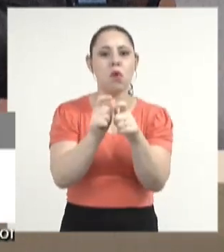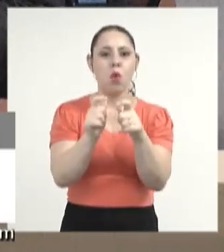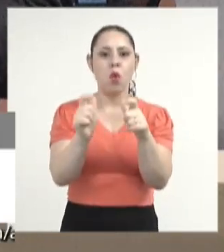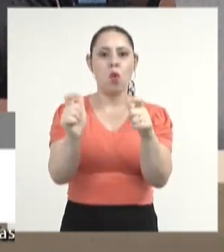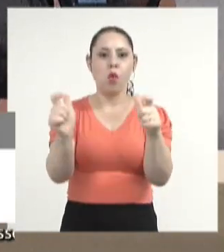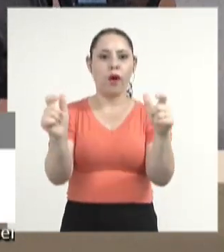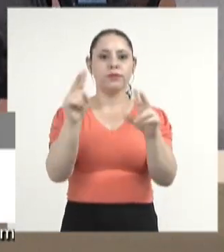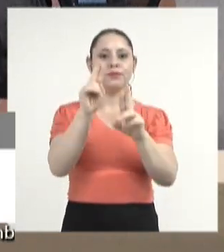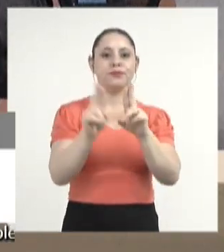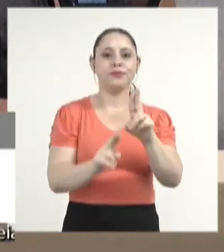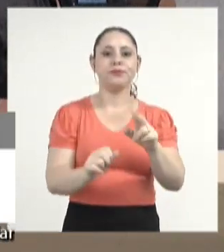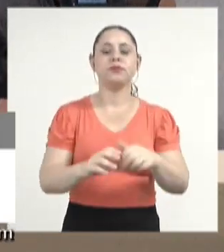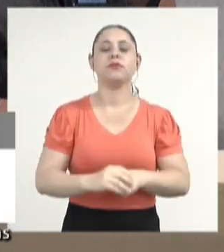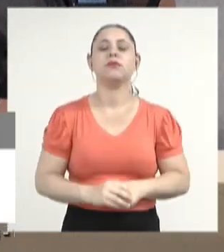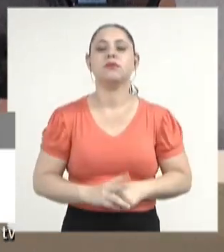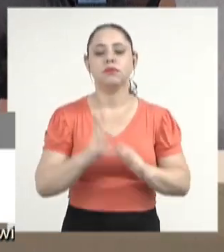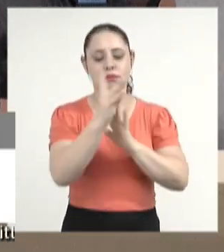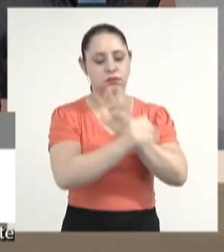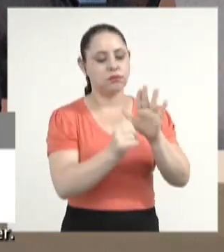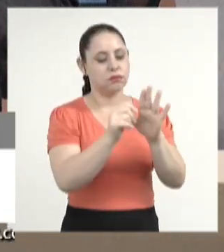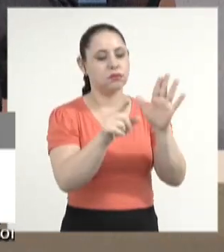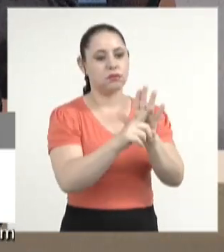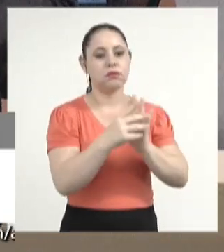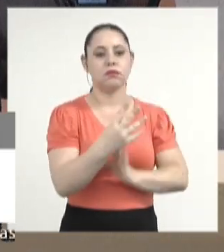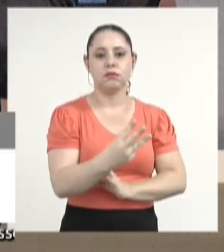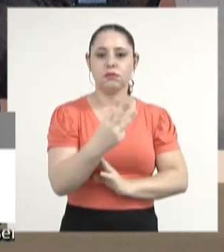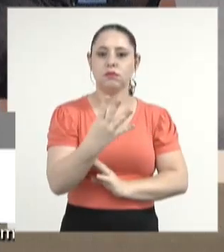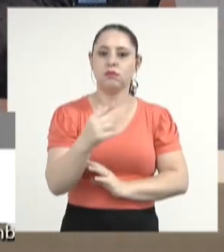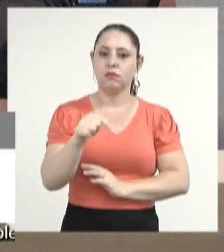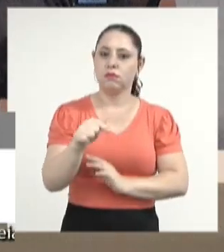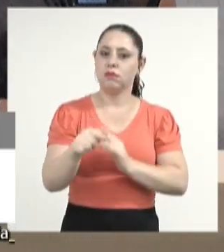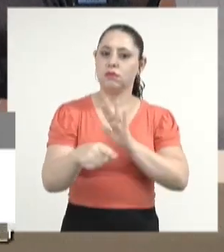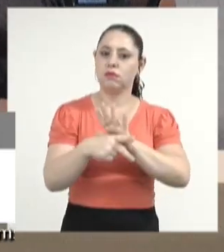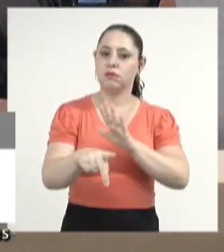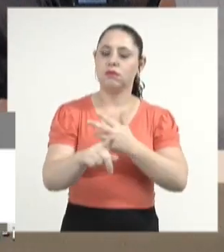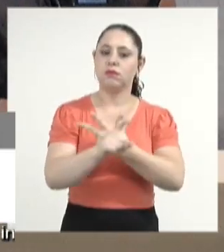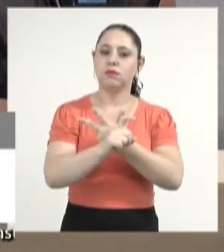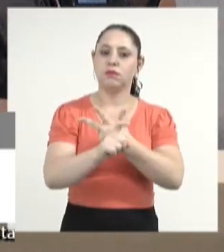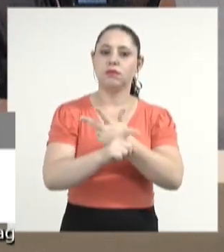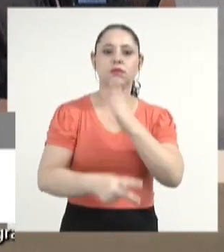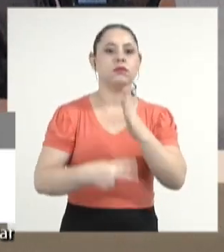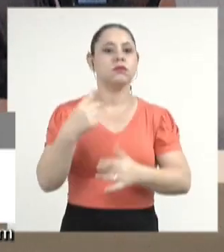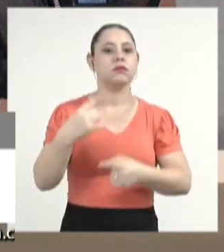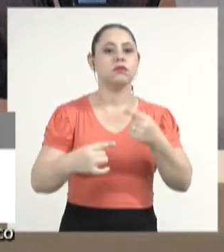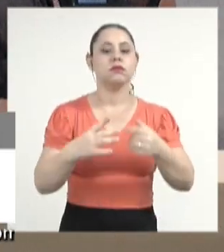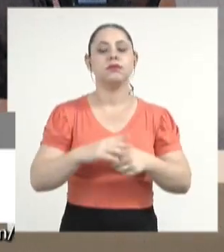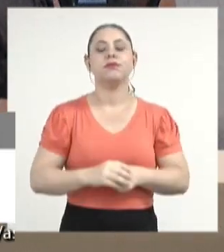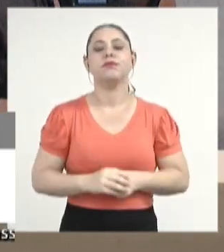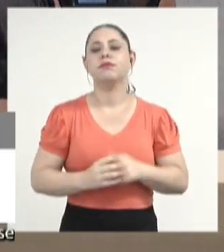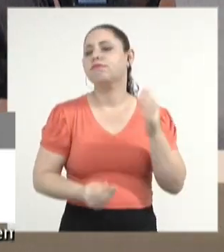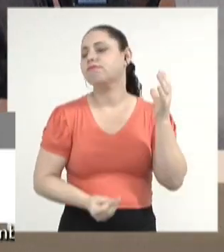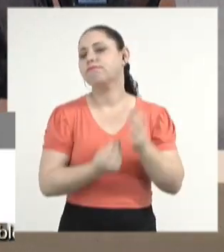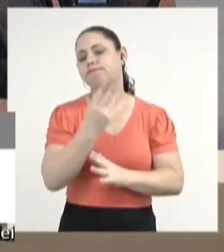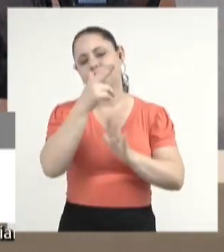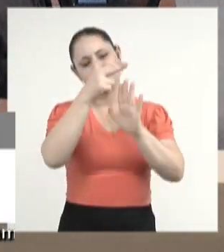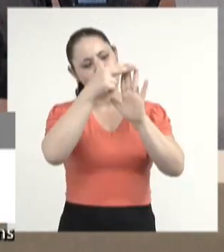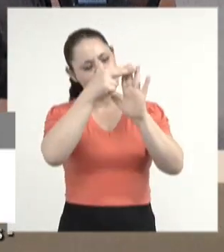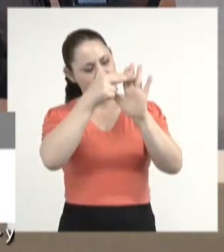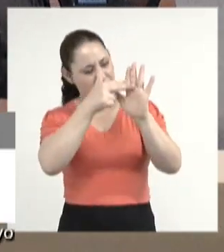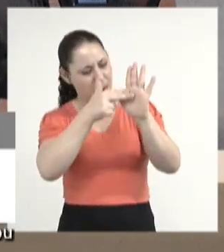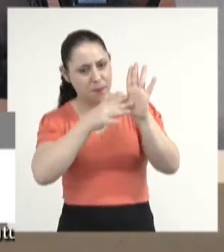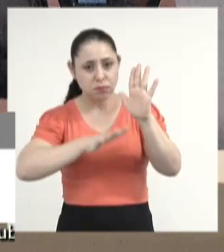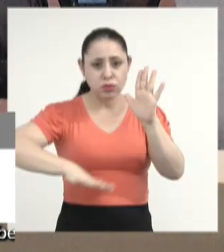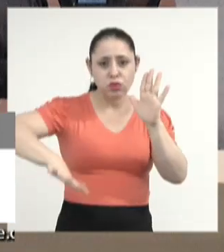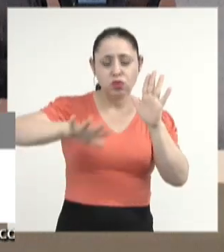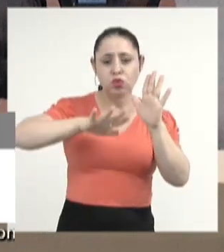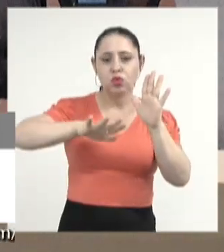crescimento da universidade. Bom, o projeto de lei 347 do Executivo, ele vem hoje em segunda votação, que cria normas gerais à